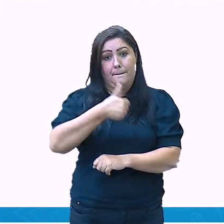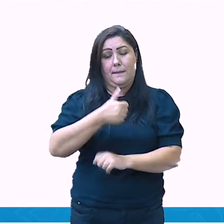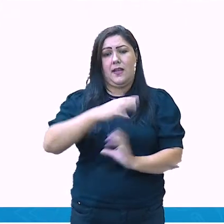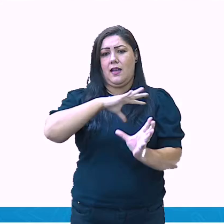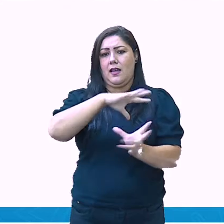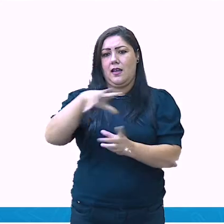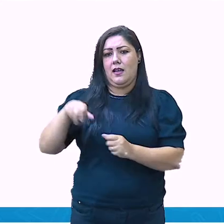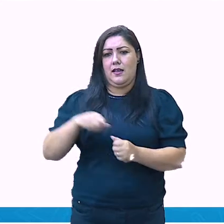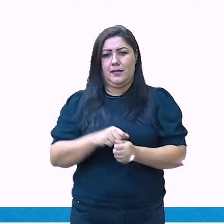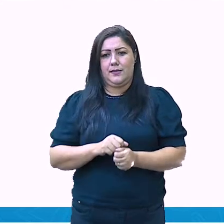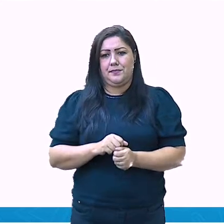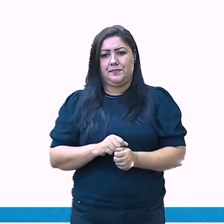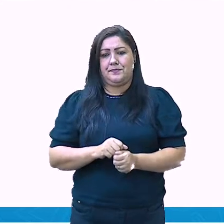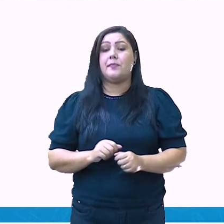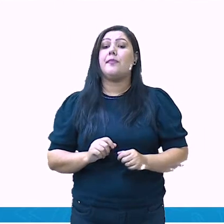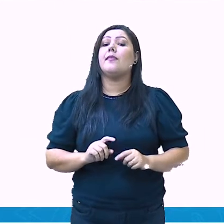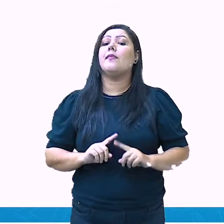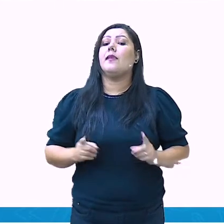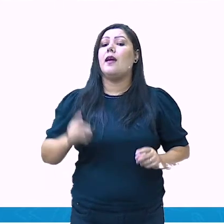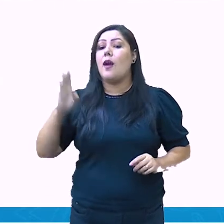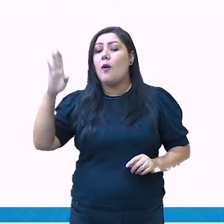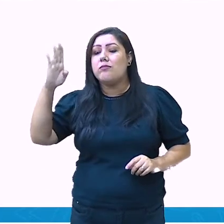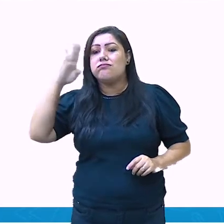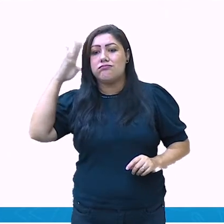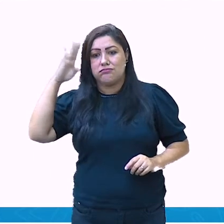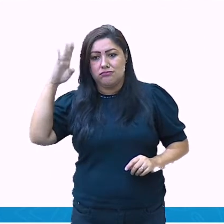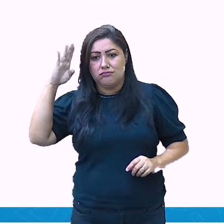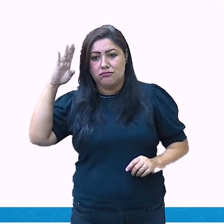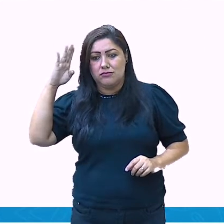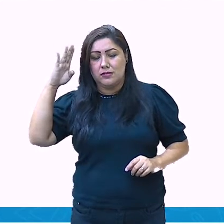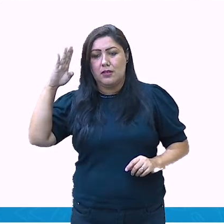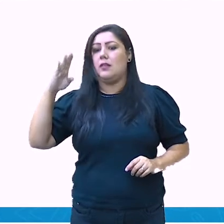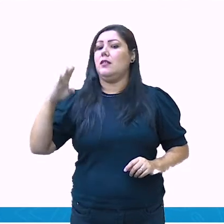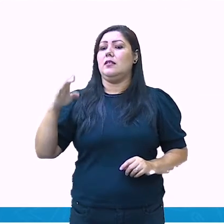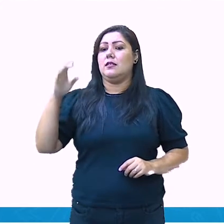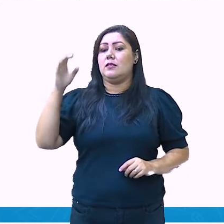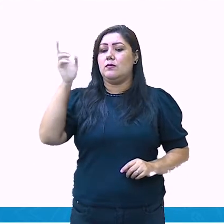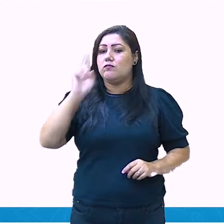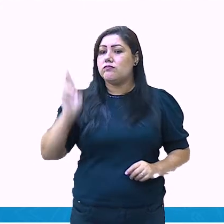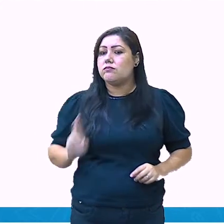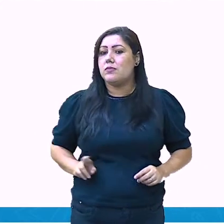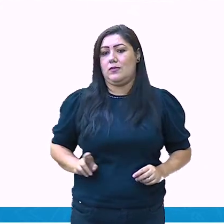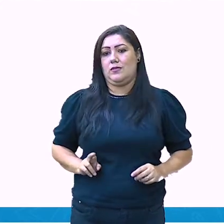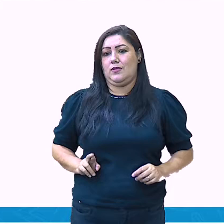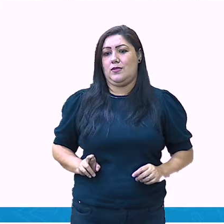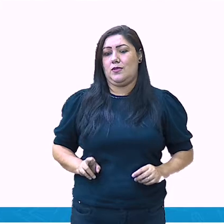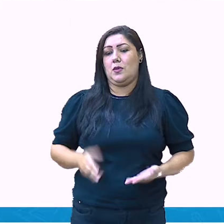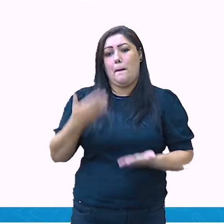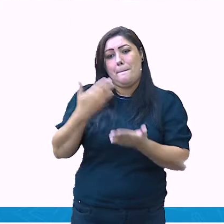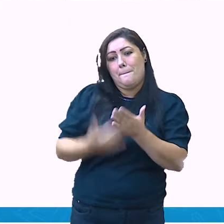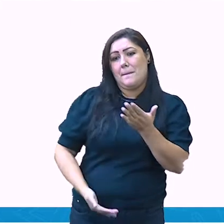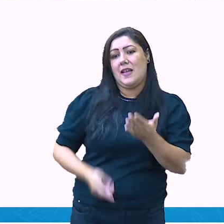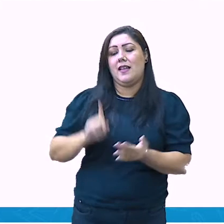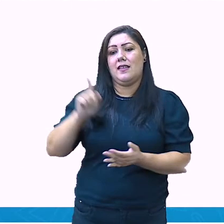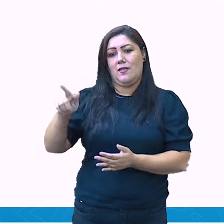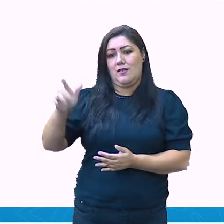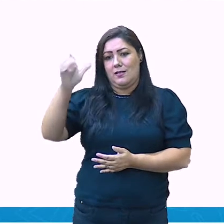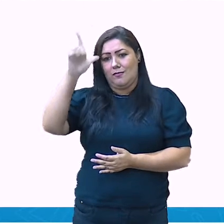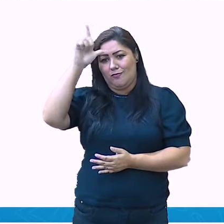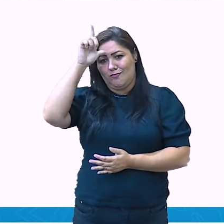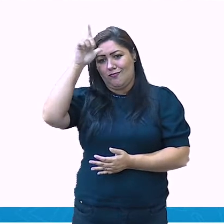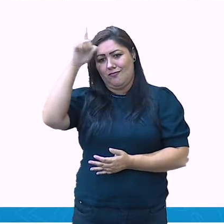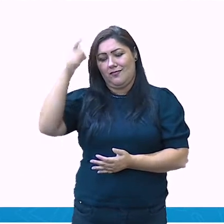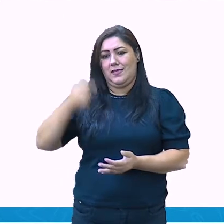exército russo não foi páreo para as forças militares alemãs. Um dos resultados foi a deserção